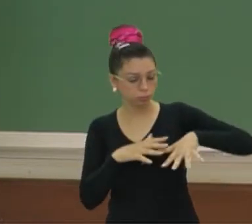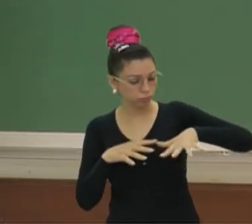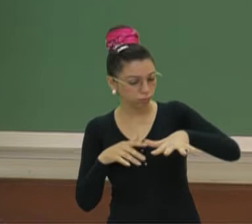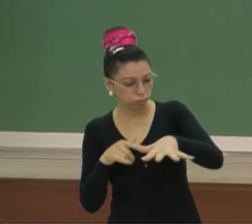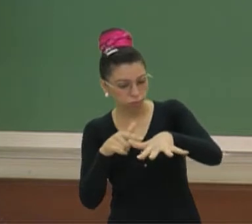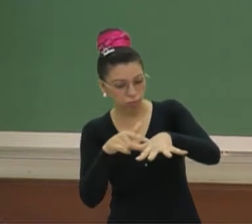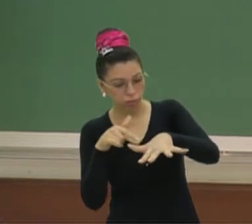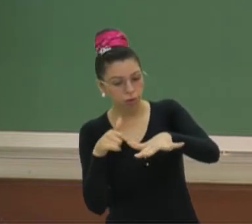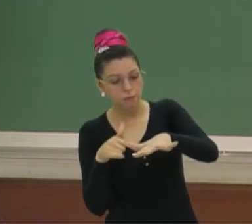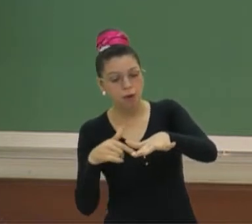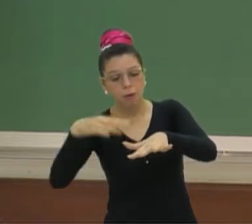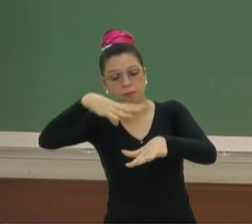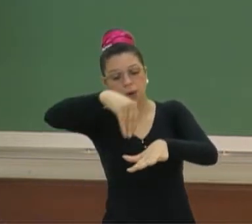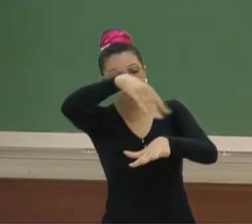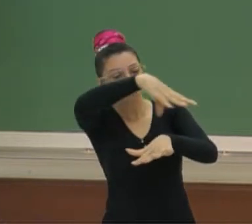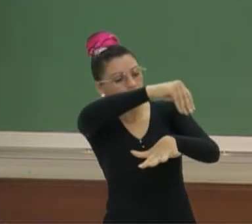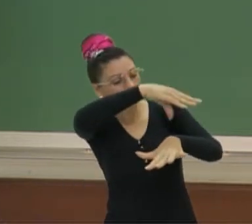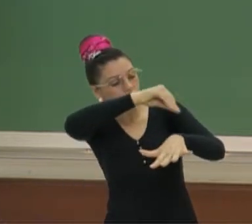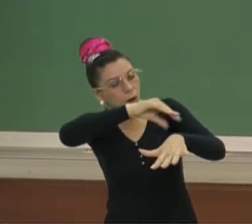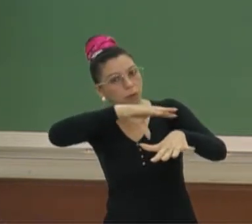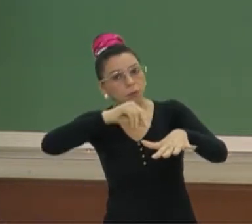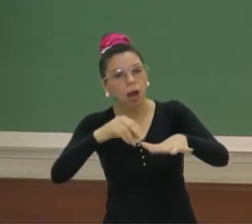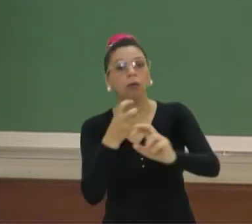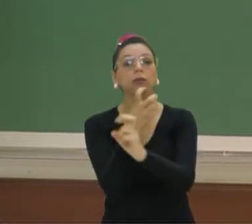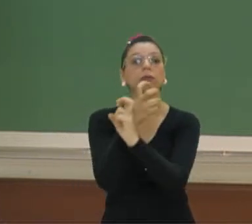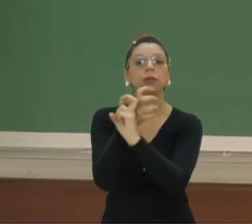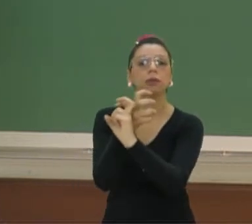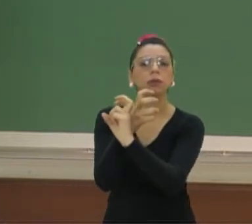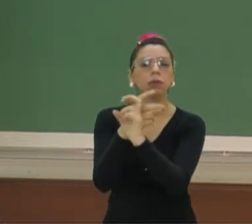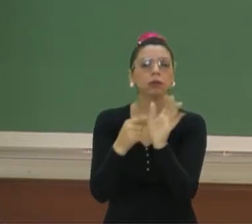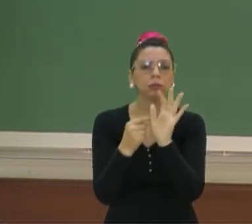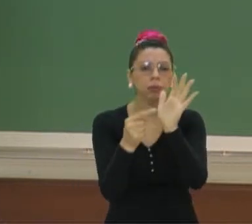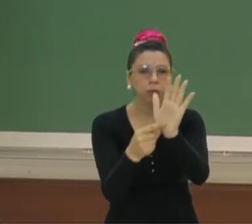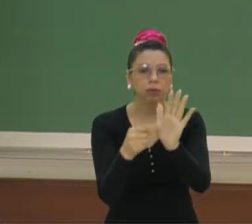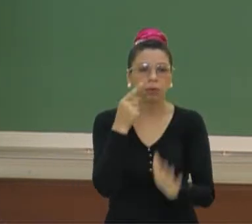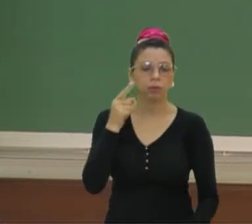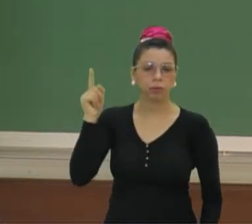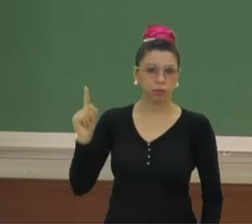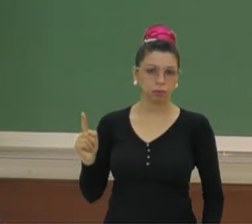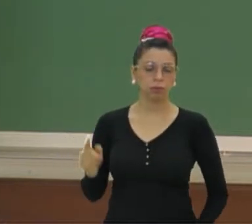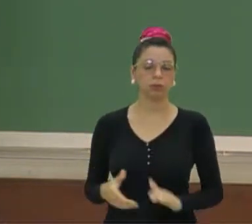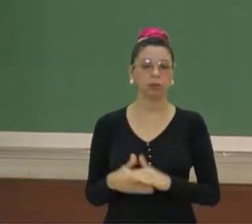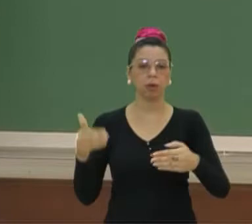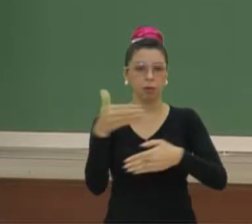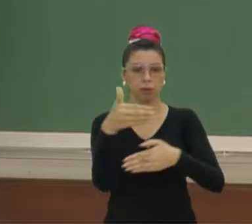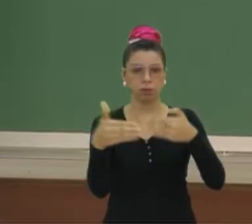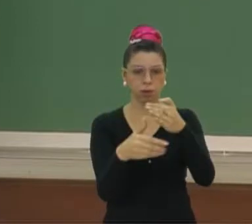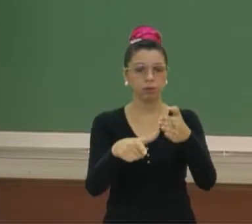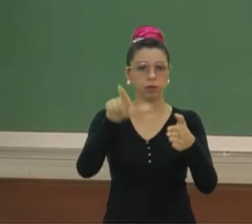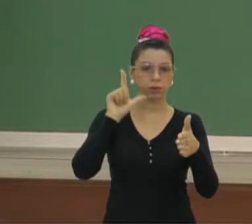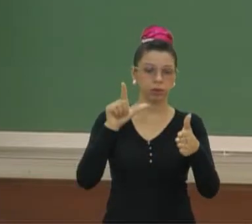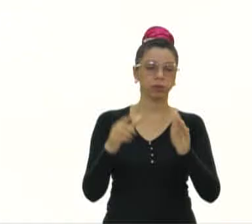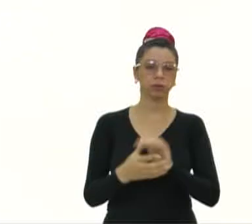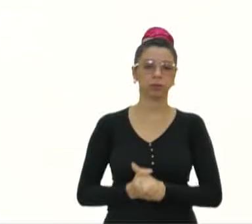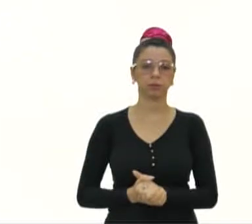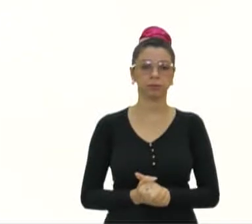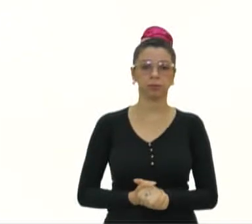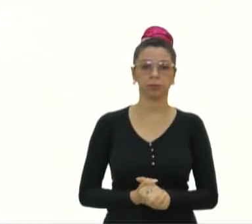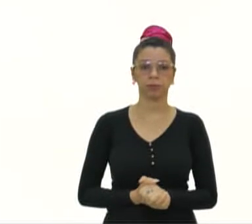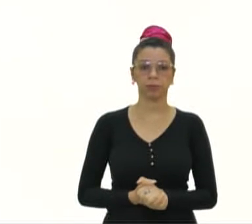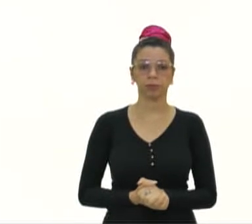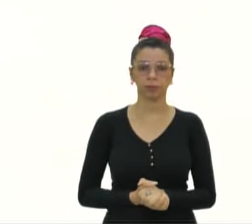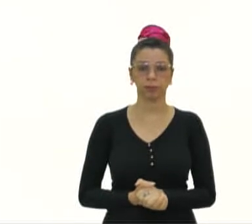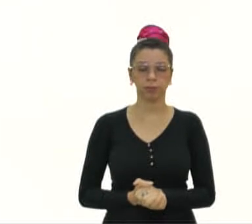foi a figura que a gente viu no quadro anterior. Nossas perguntas são, letra A, how did